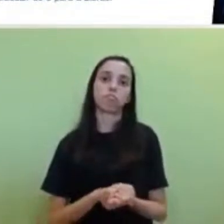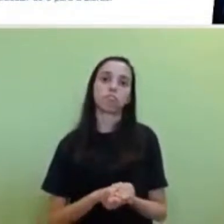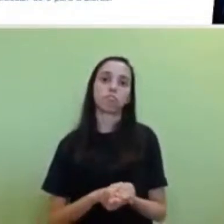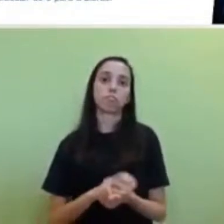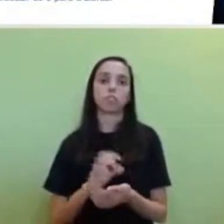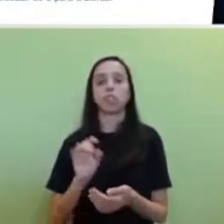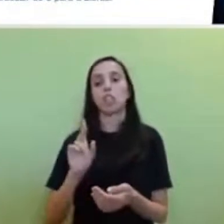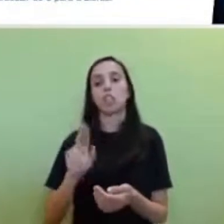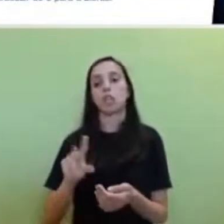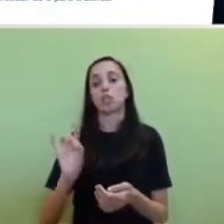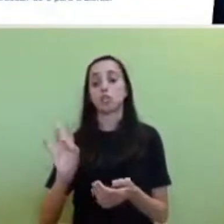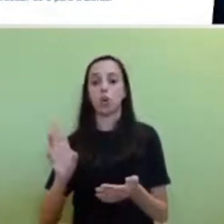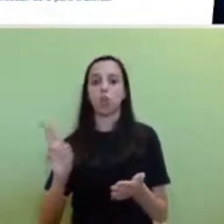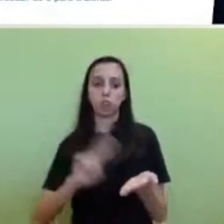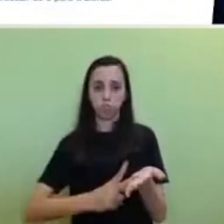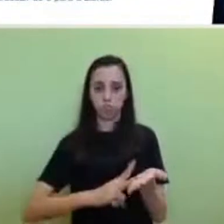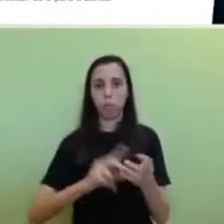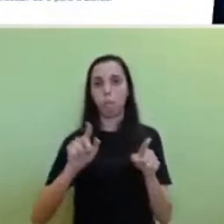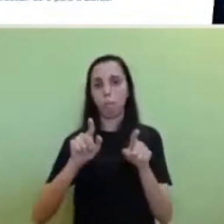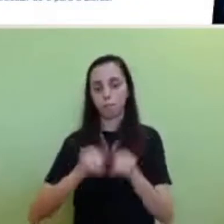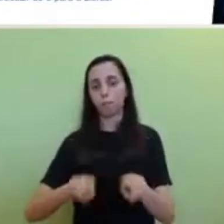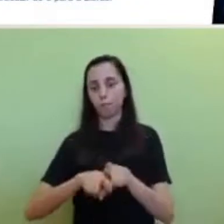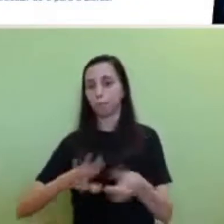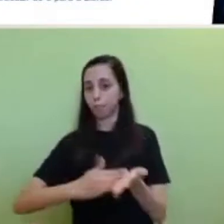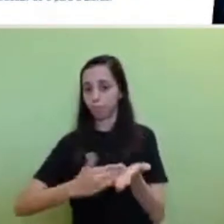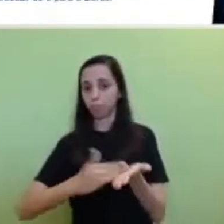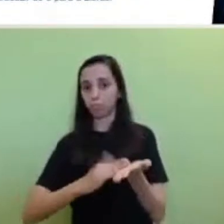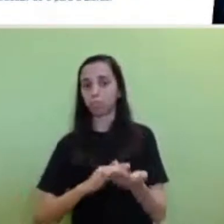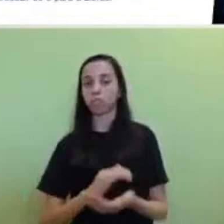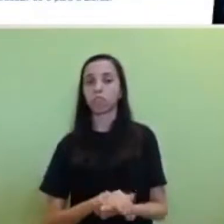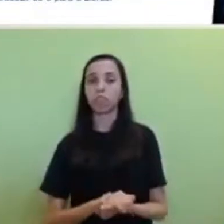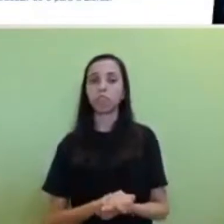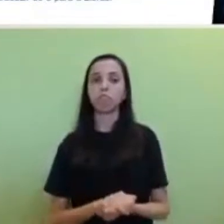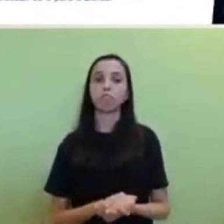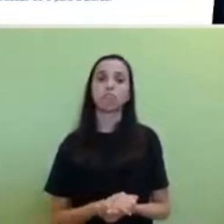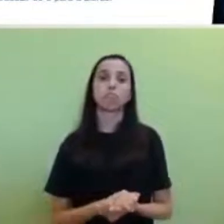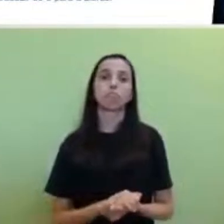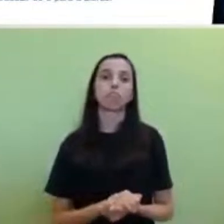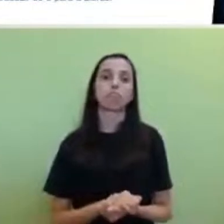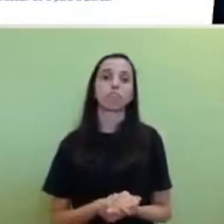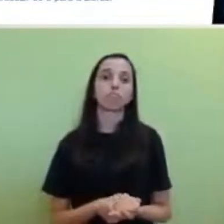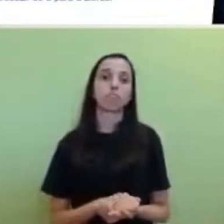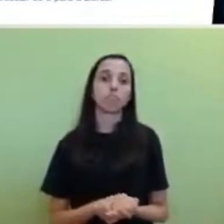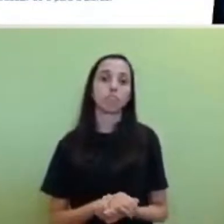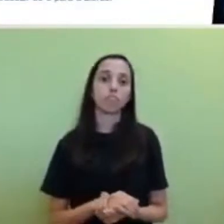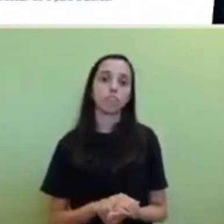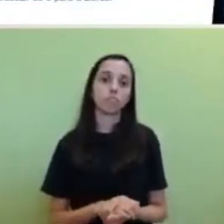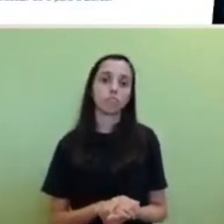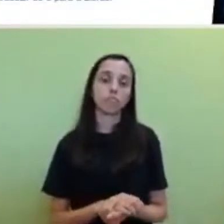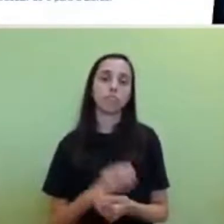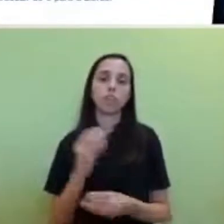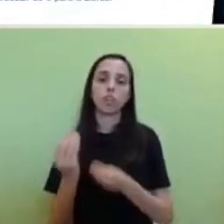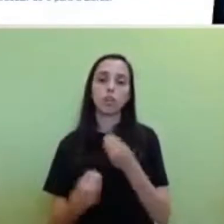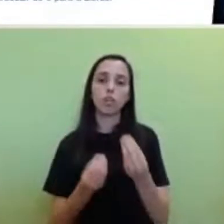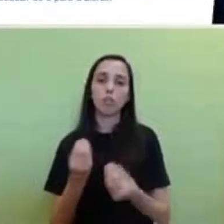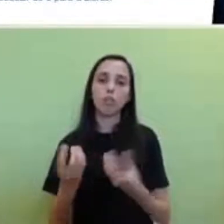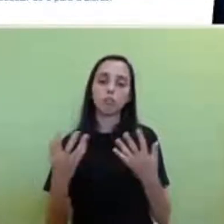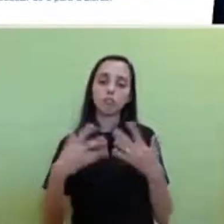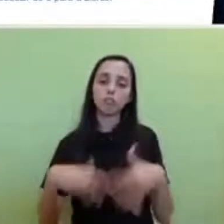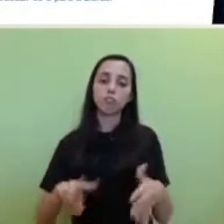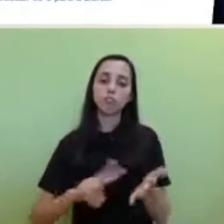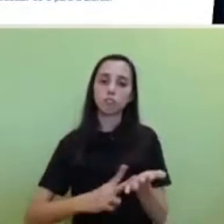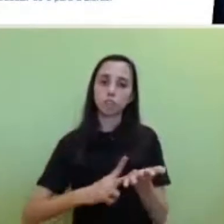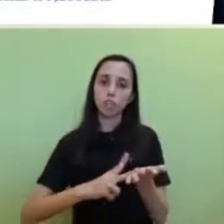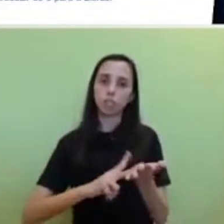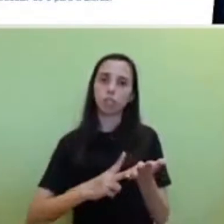com tradução. Para o tradutor, é prato cheio. E como funcionaria a tradução?